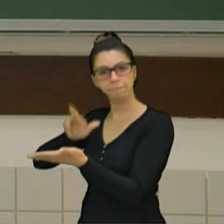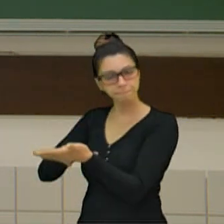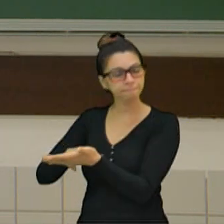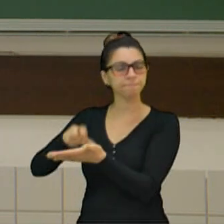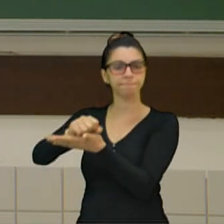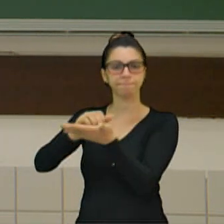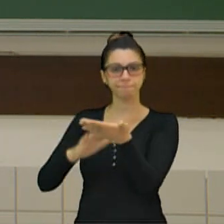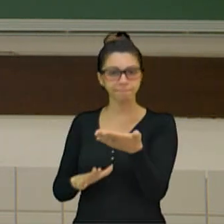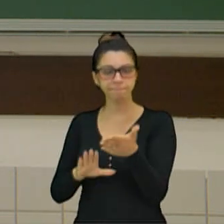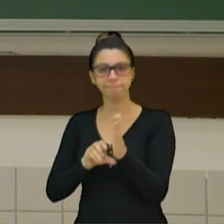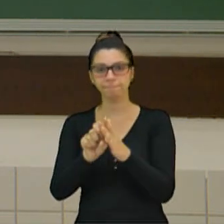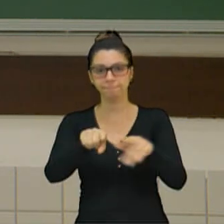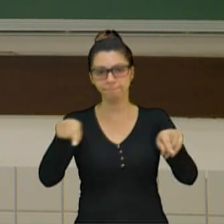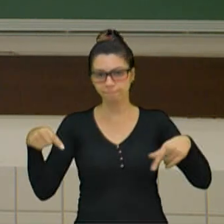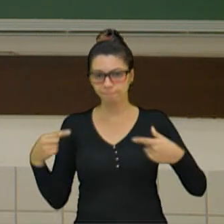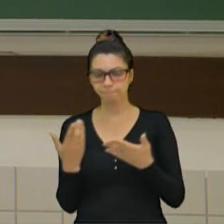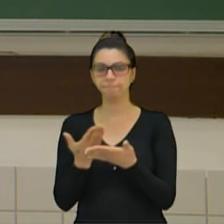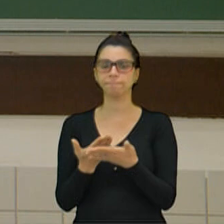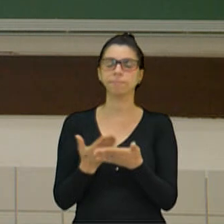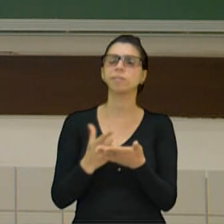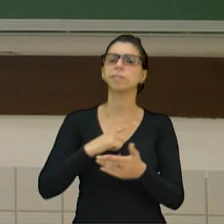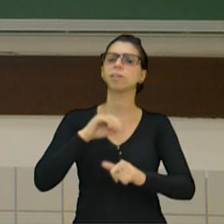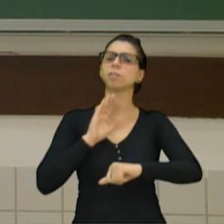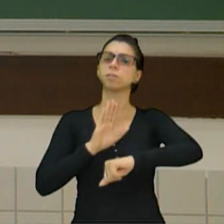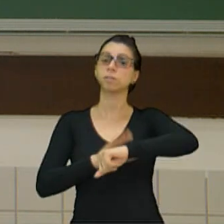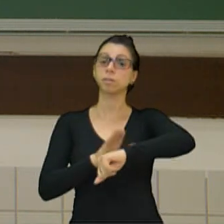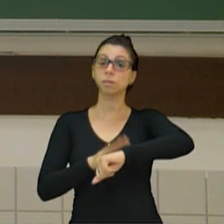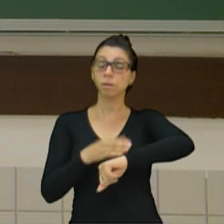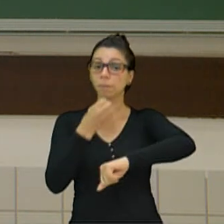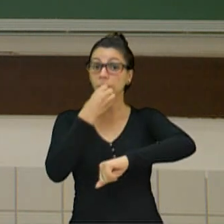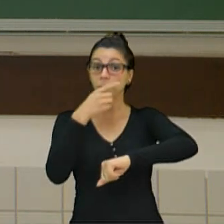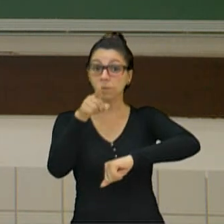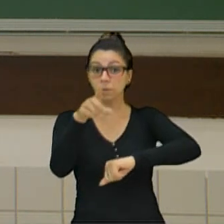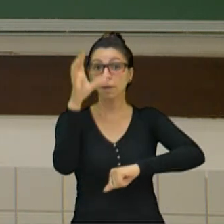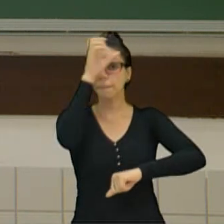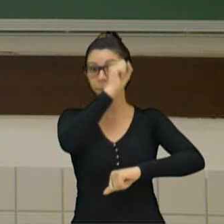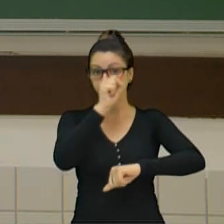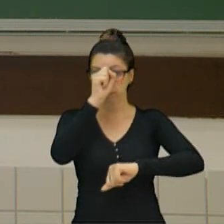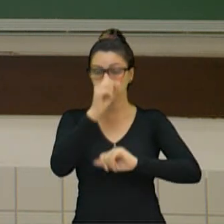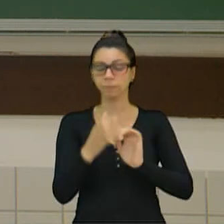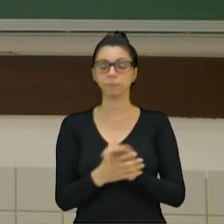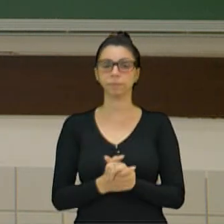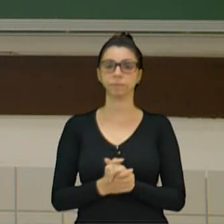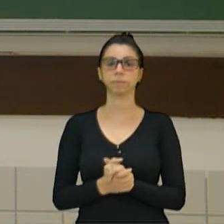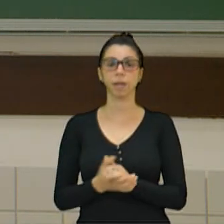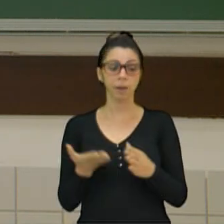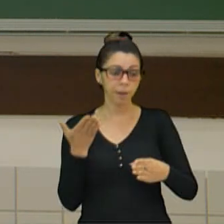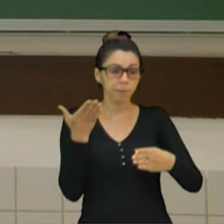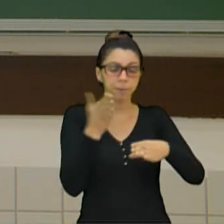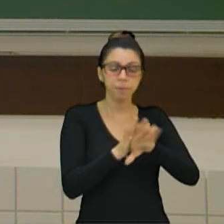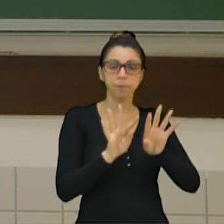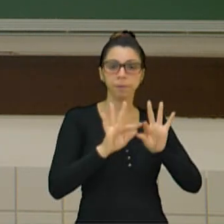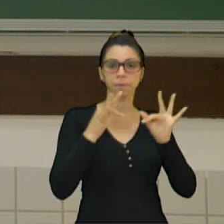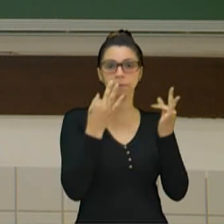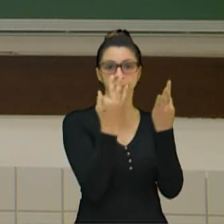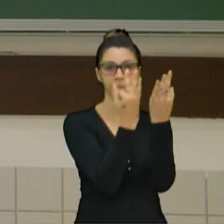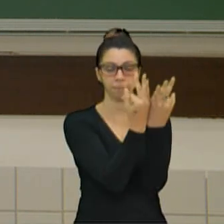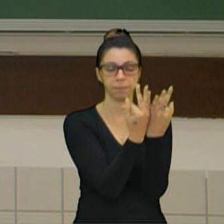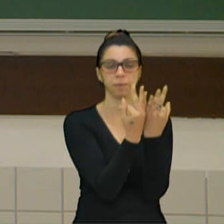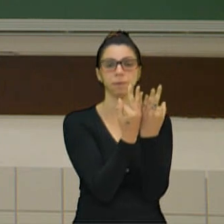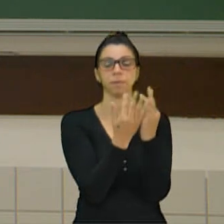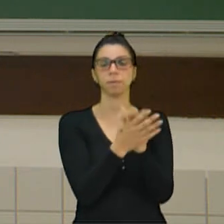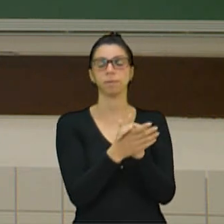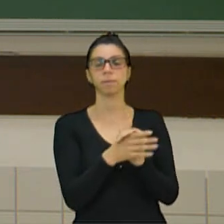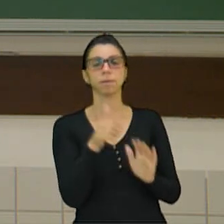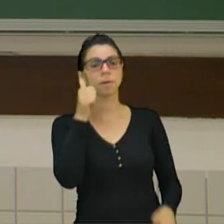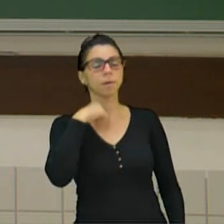atividade que tem no Classroom. Tenha esse tempo disponível para você aprender. Ajude sua família em casa, nas tarefas. Ajuda sua